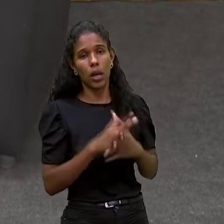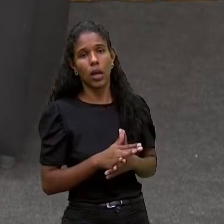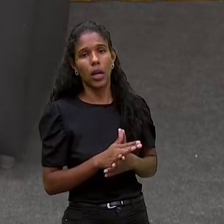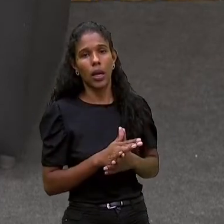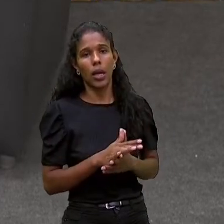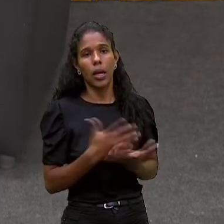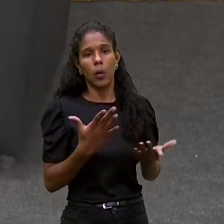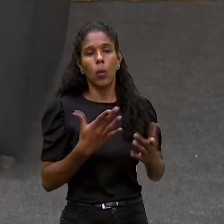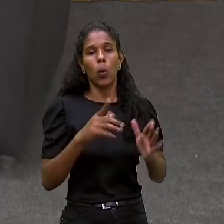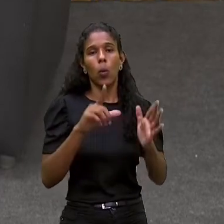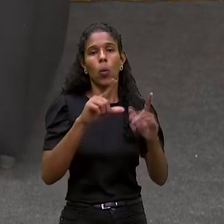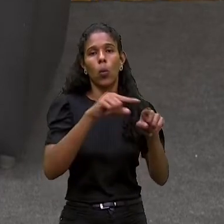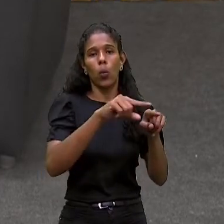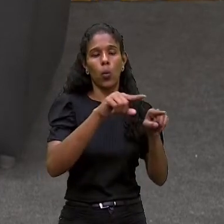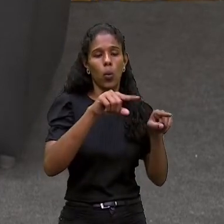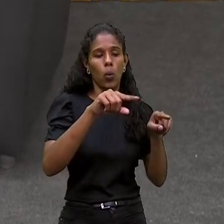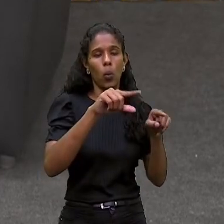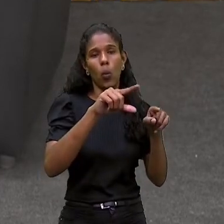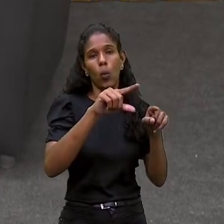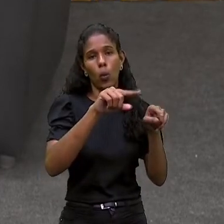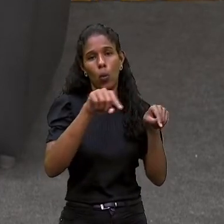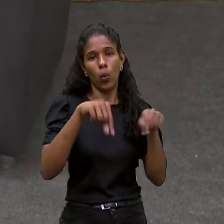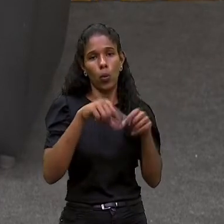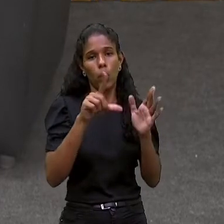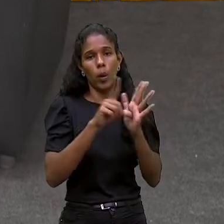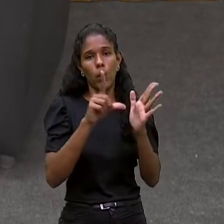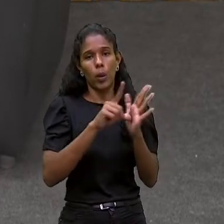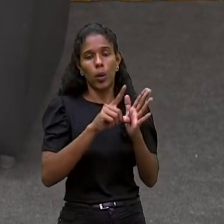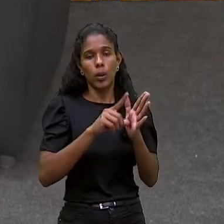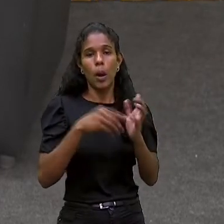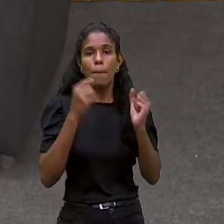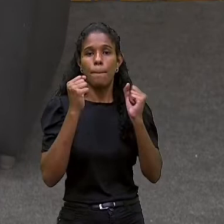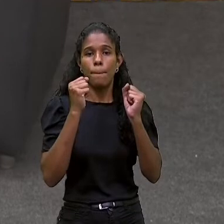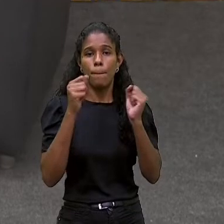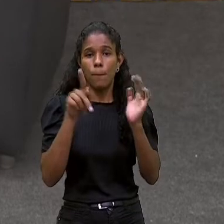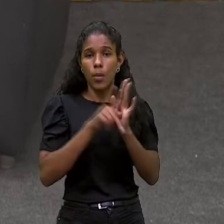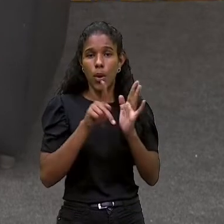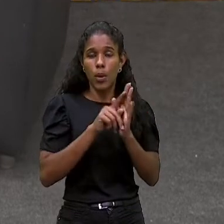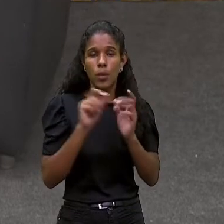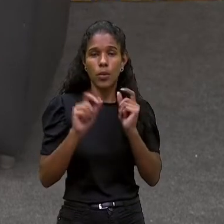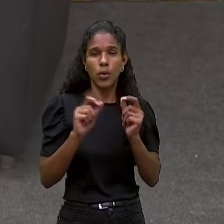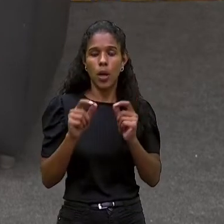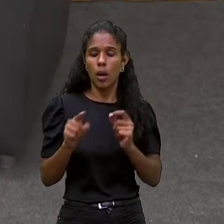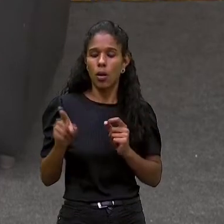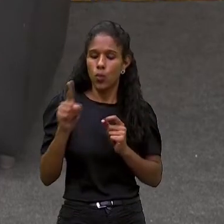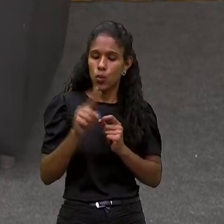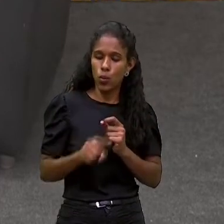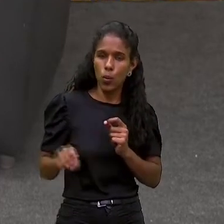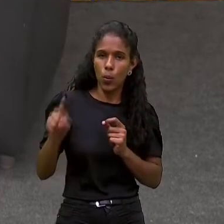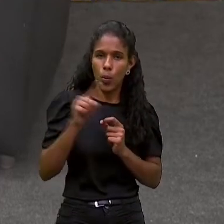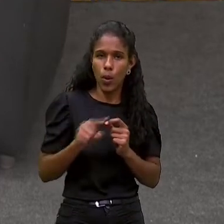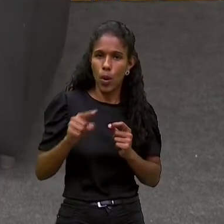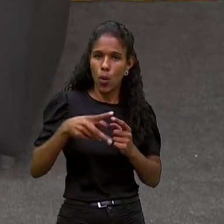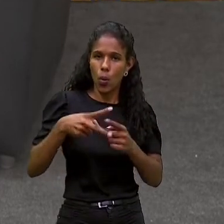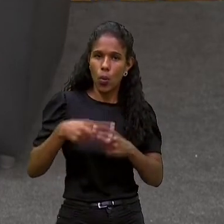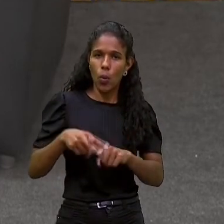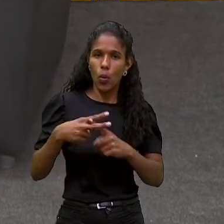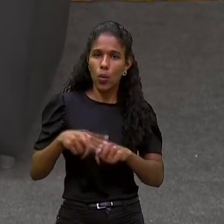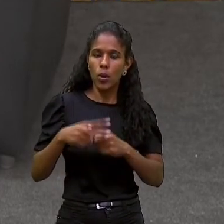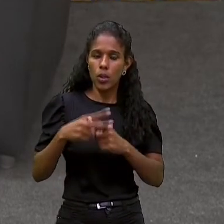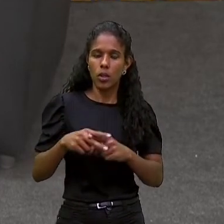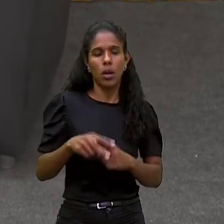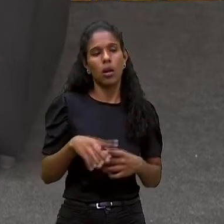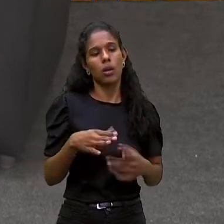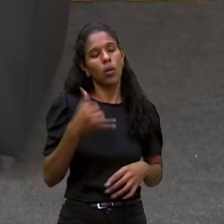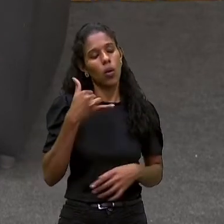borracheiro. E o rapaz veio, chegou rapidão. E aí nós ficamos mais tranquilos, porque nós já teríamos um socorro